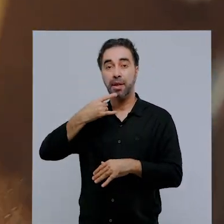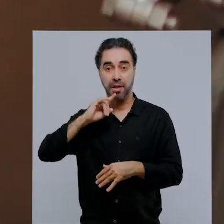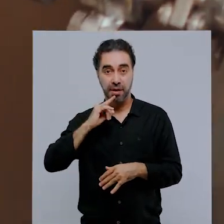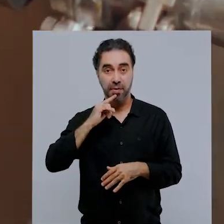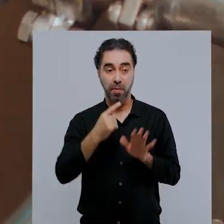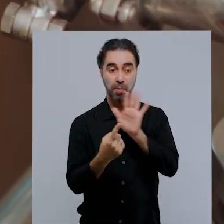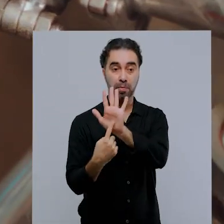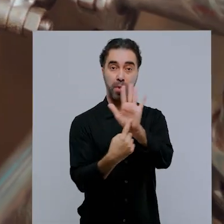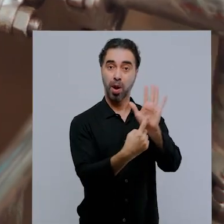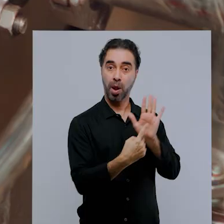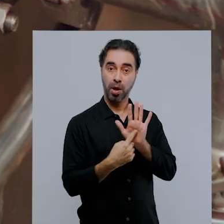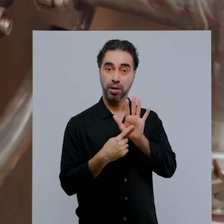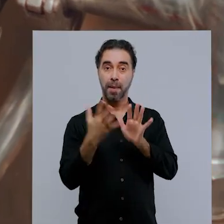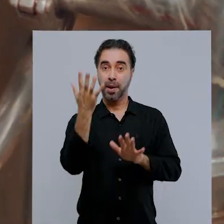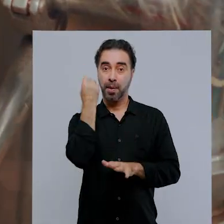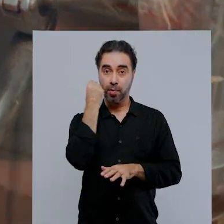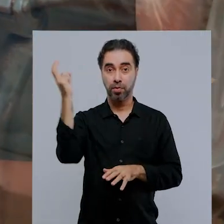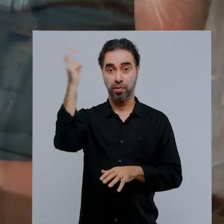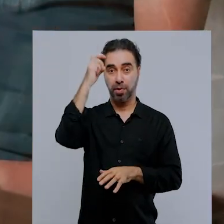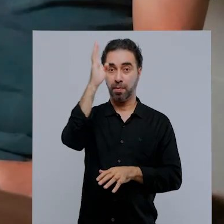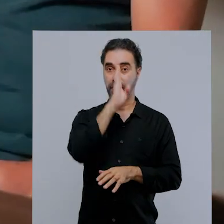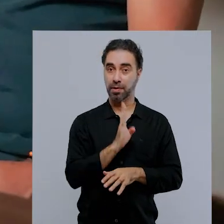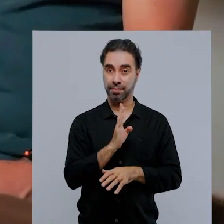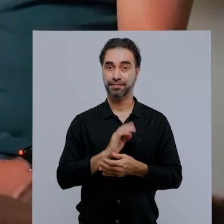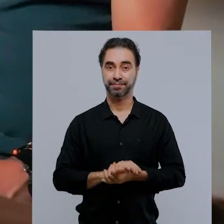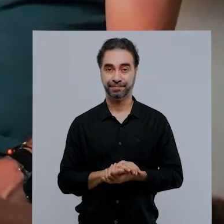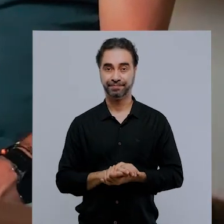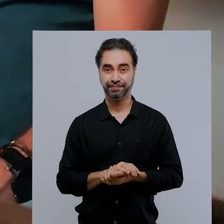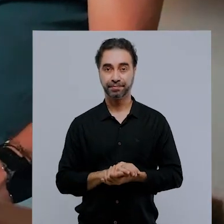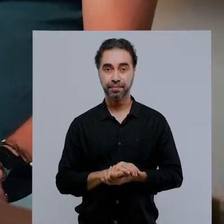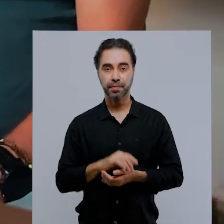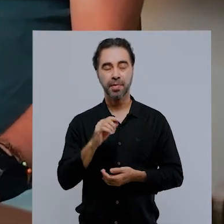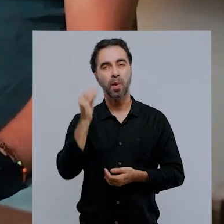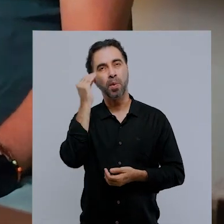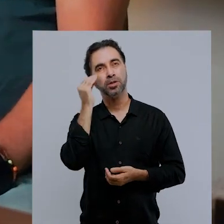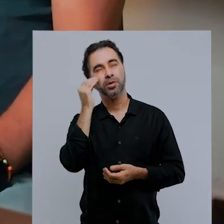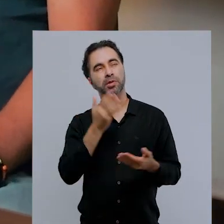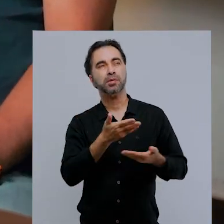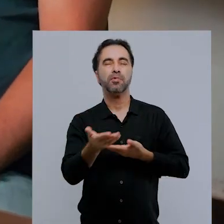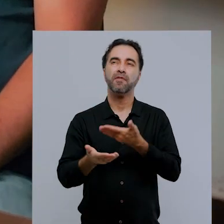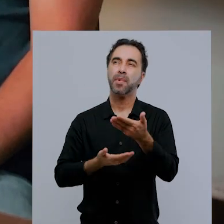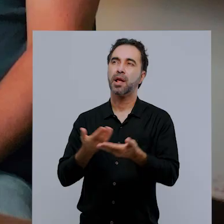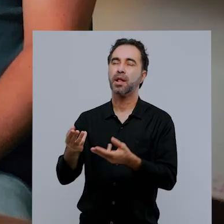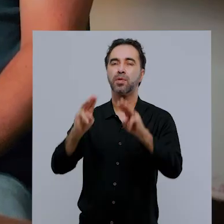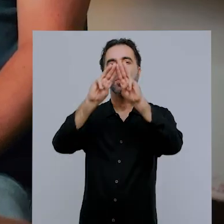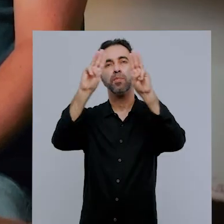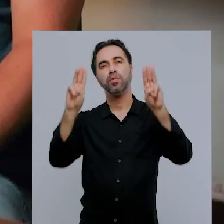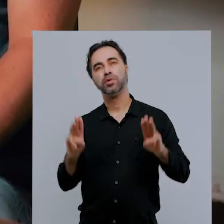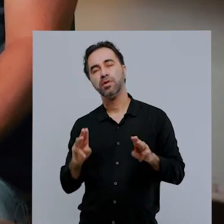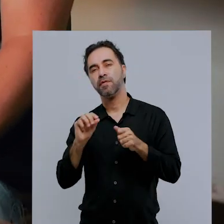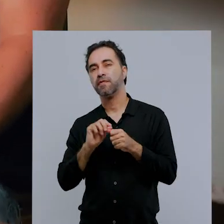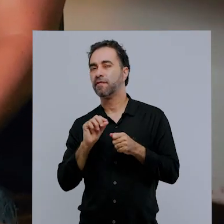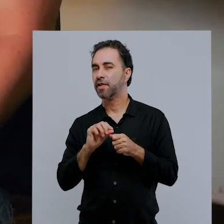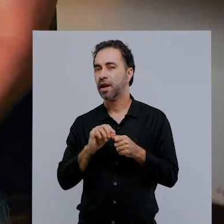como um representativo patrimônio cultural brasileiro. Eu acho que todo esse movimento que o museu tem feito